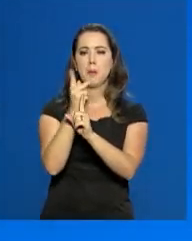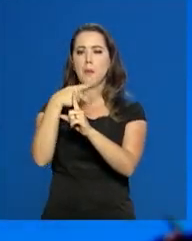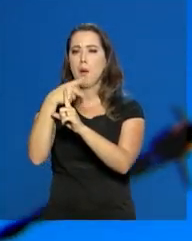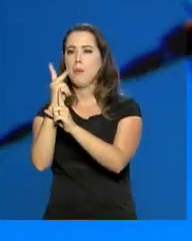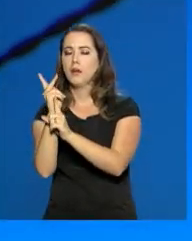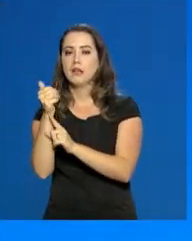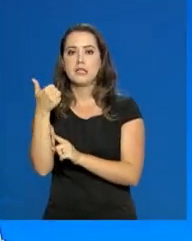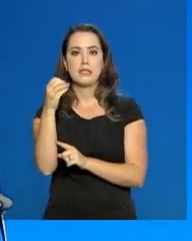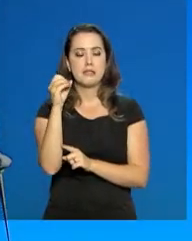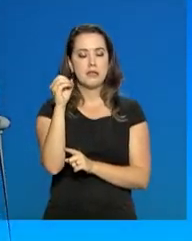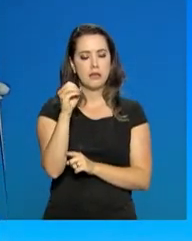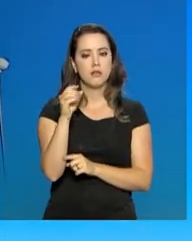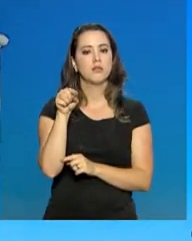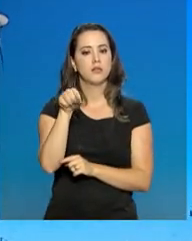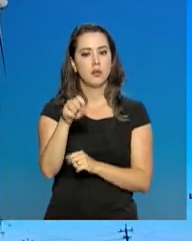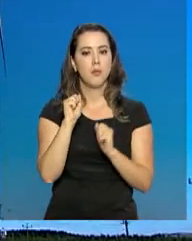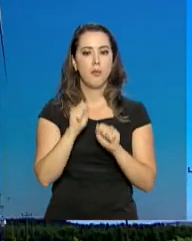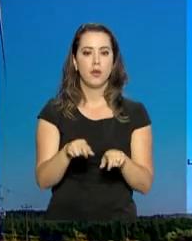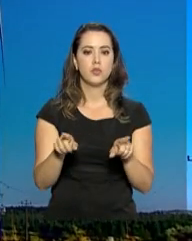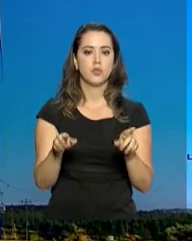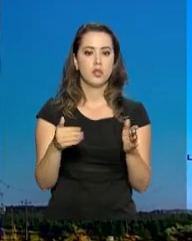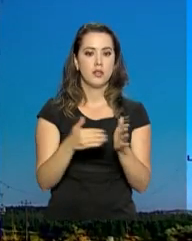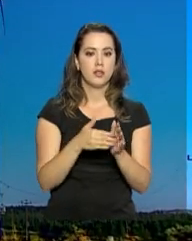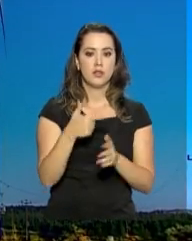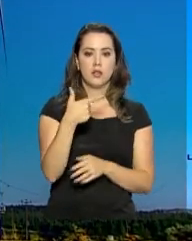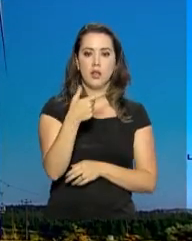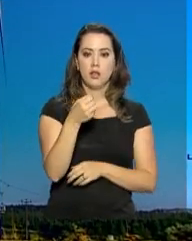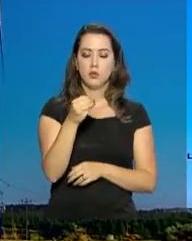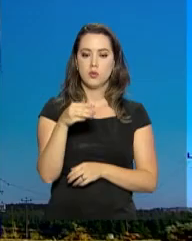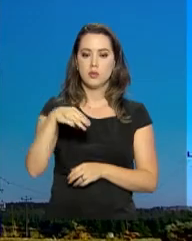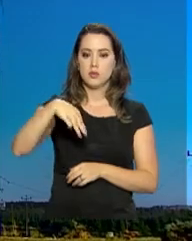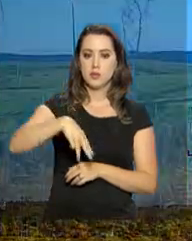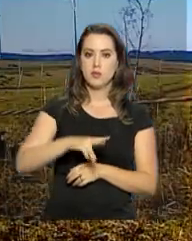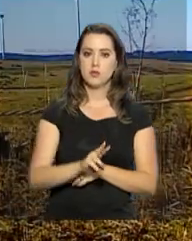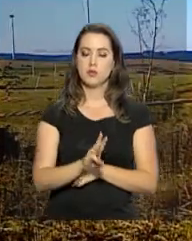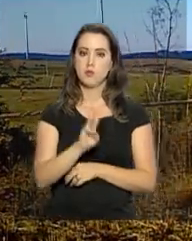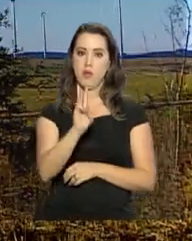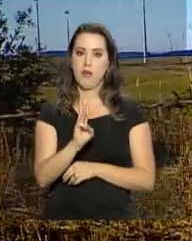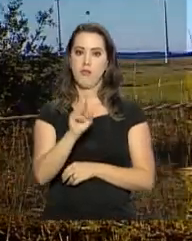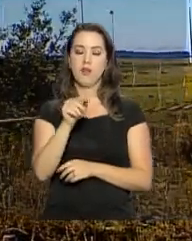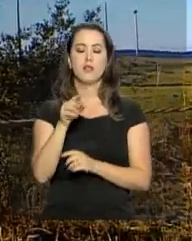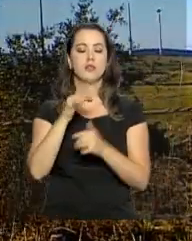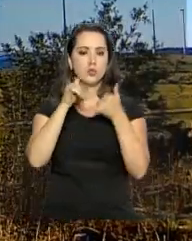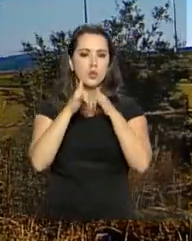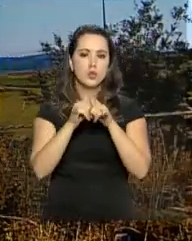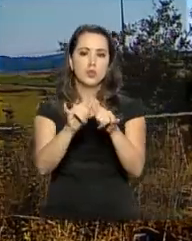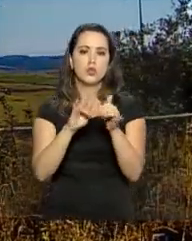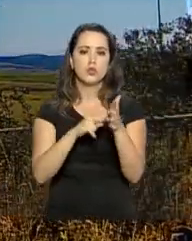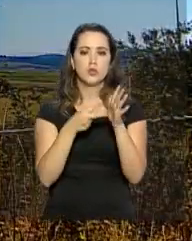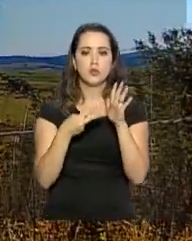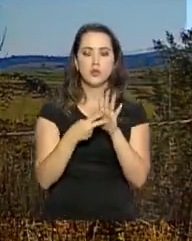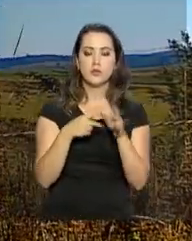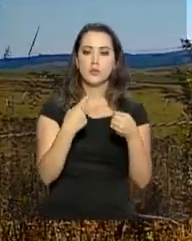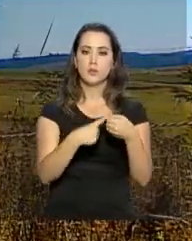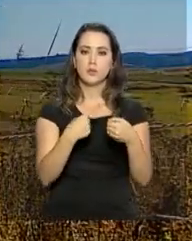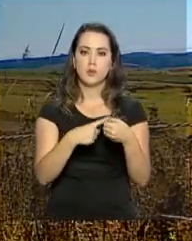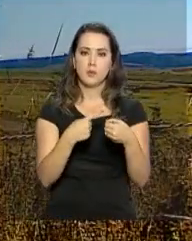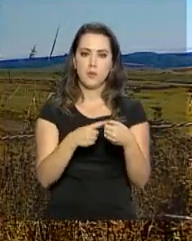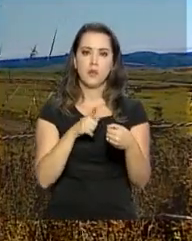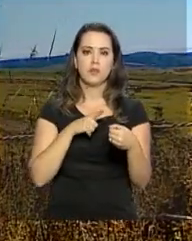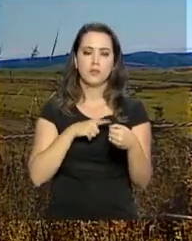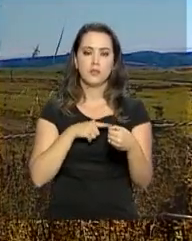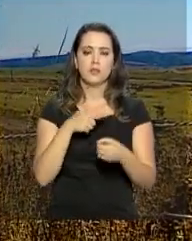com capacidade para produzir até 200 megawatts de energia o suficiente para atender uma cidade de